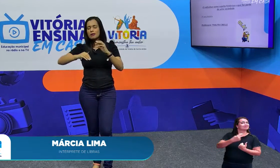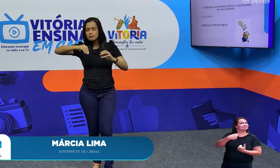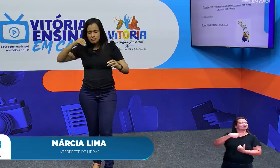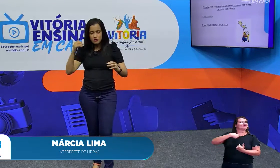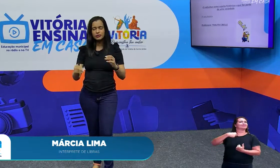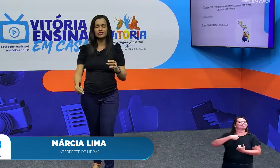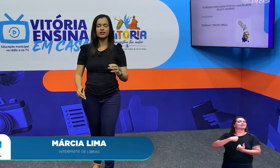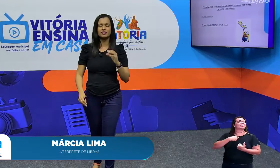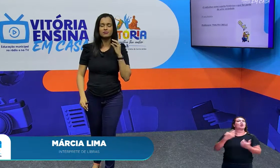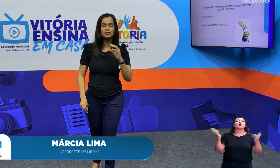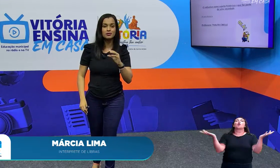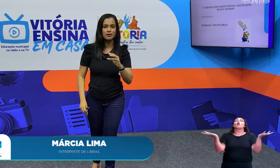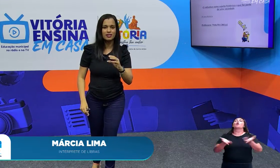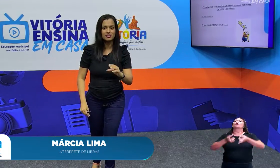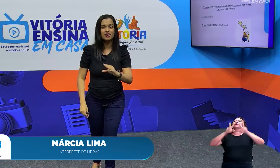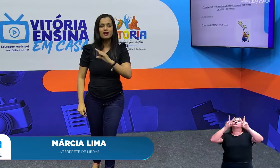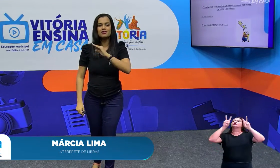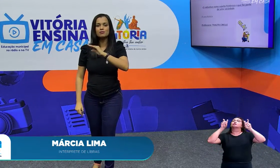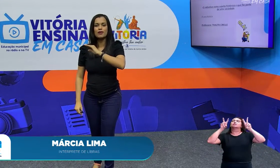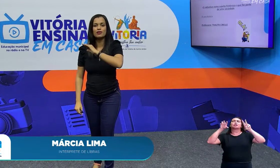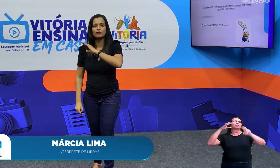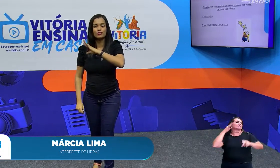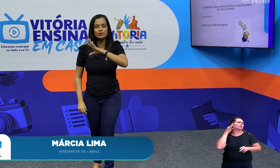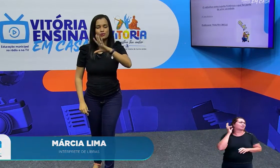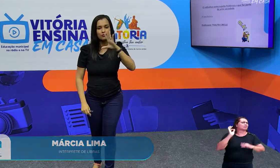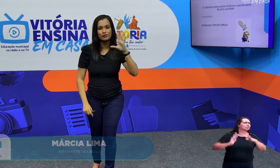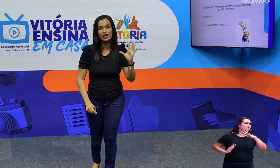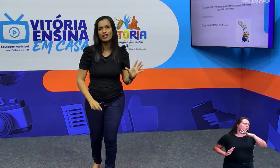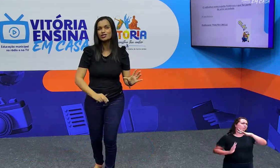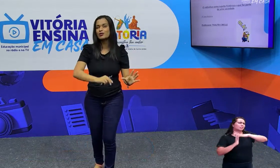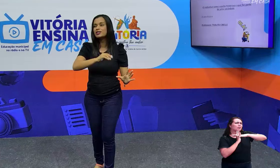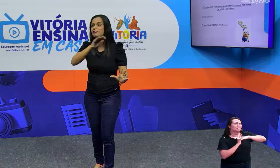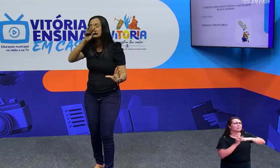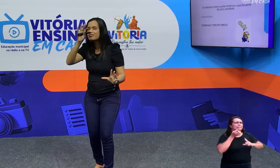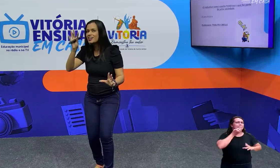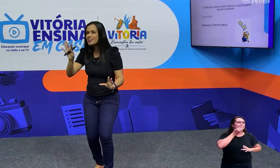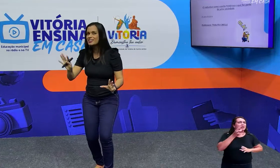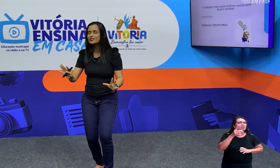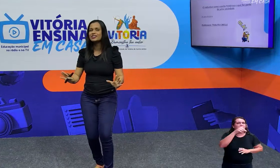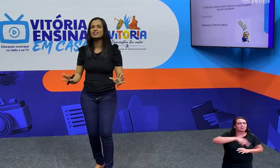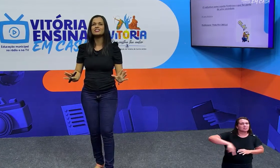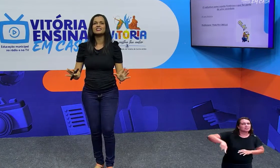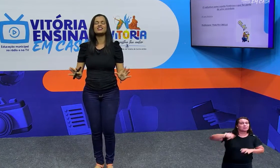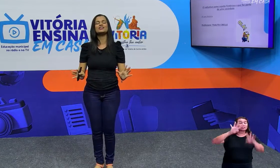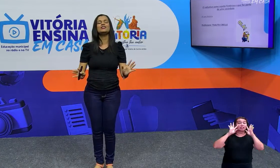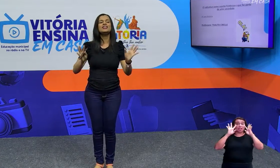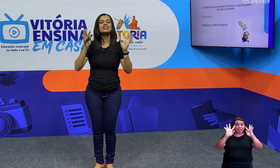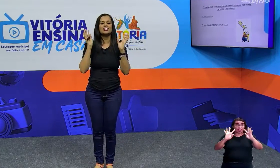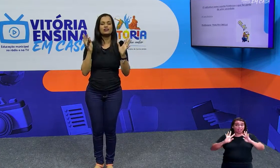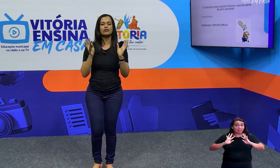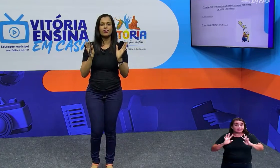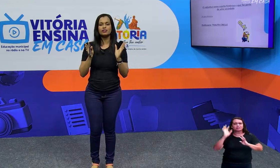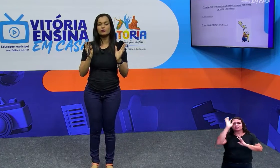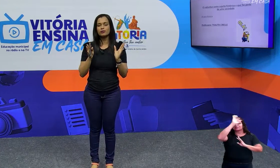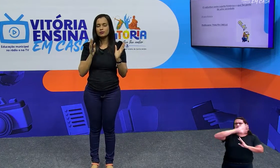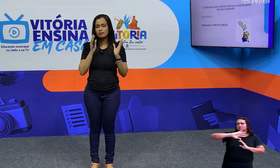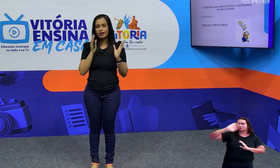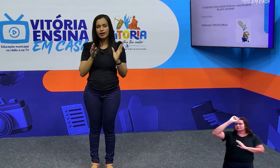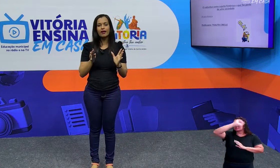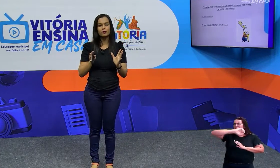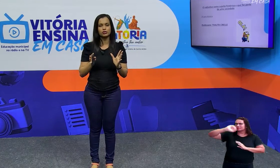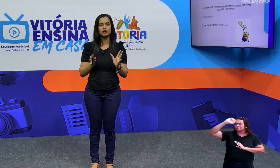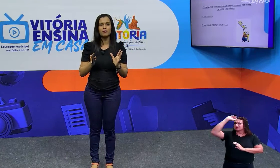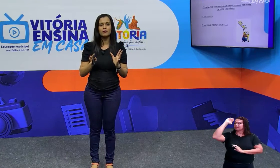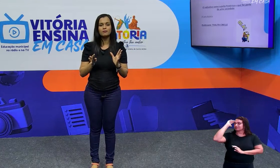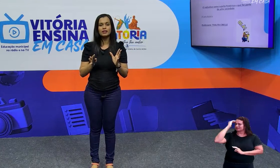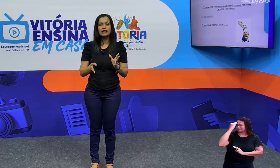um tema muito 10, muito massa. Espero que todos vejam, entendam direitinho, que a gente vai falar sobre coisa bem